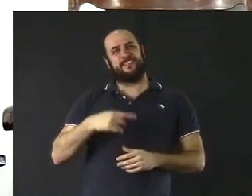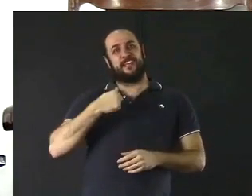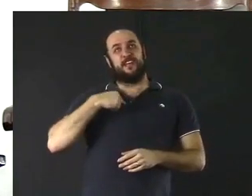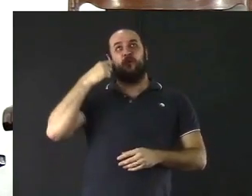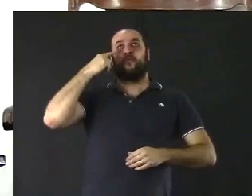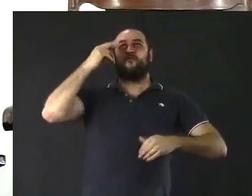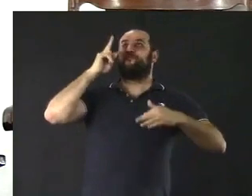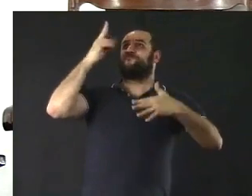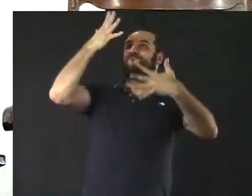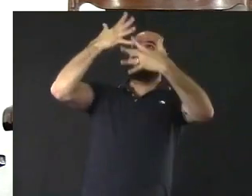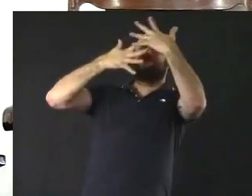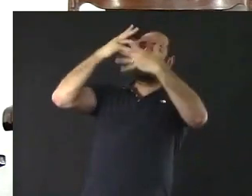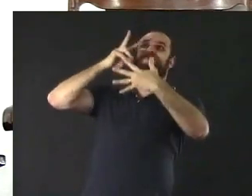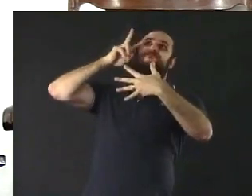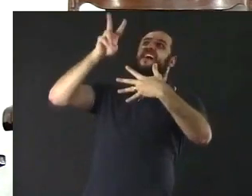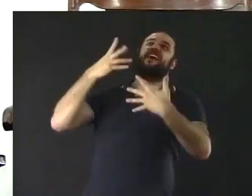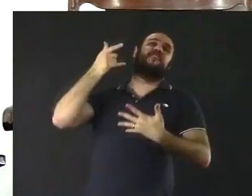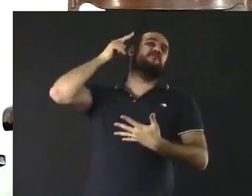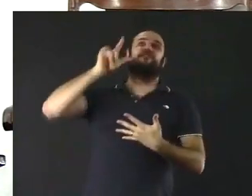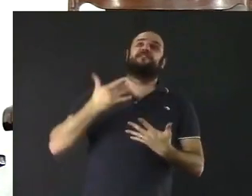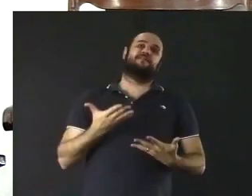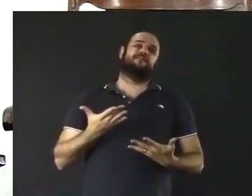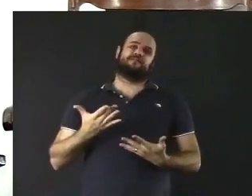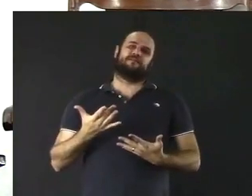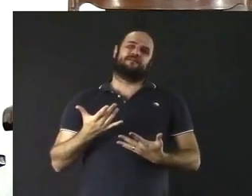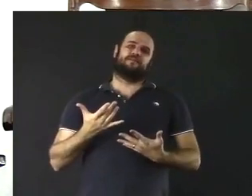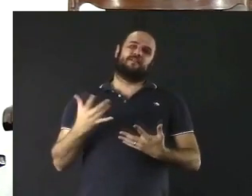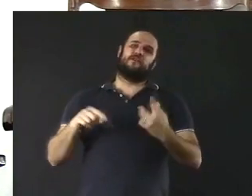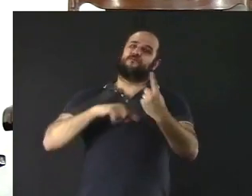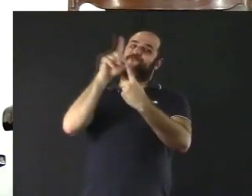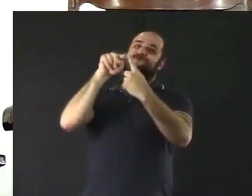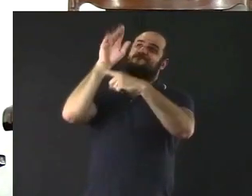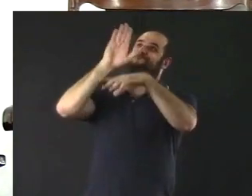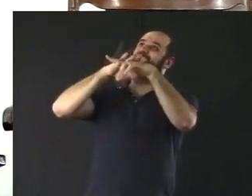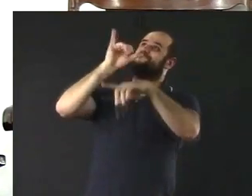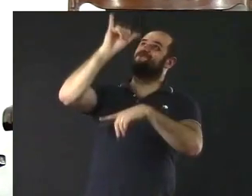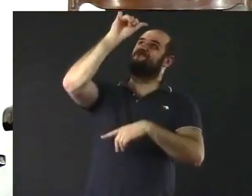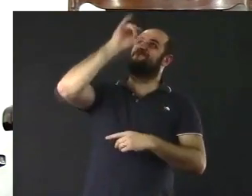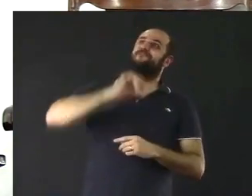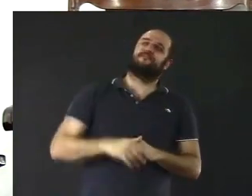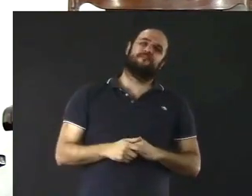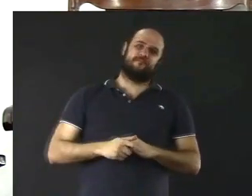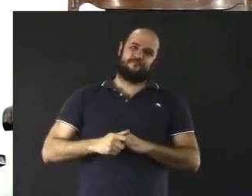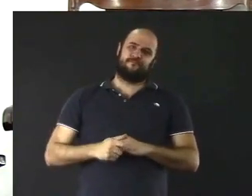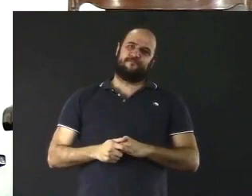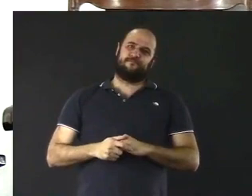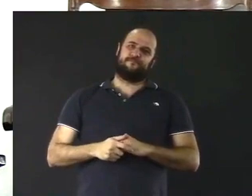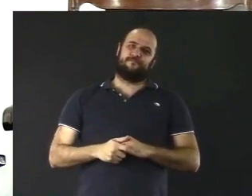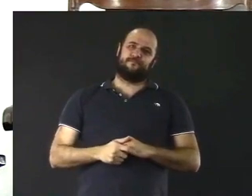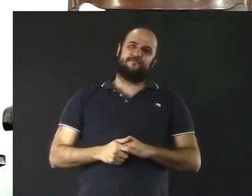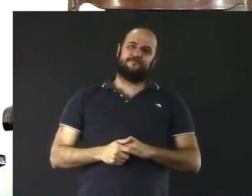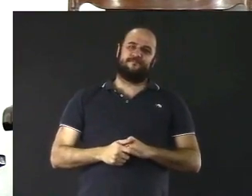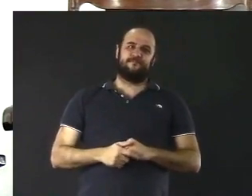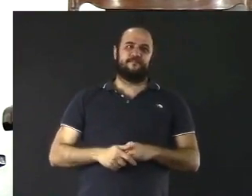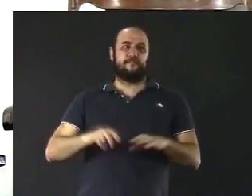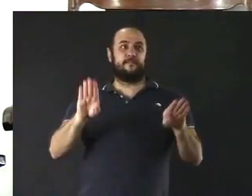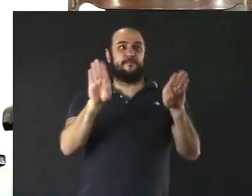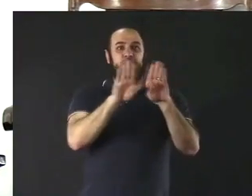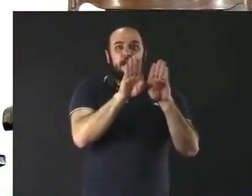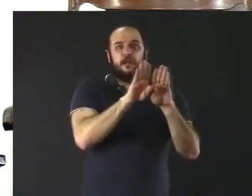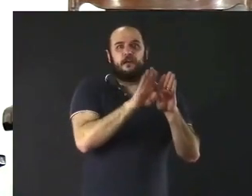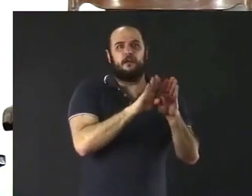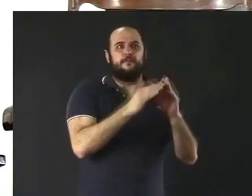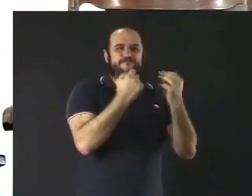e enxergar o objetivo maior nessa corrida. Também